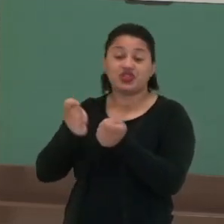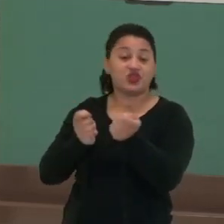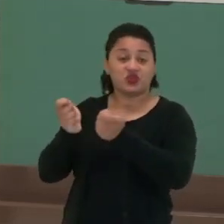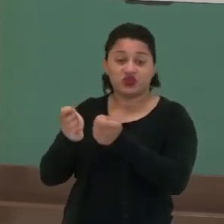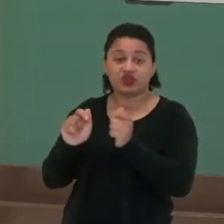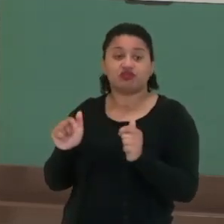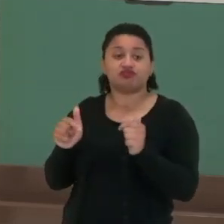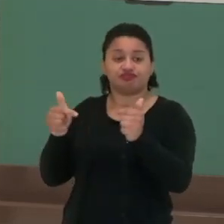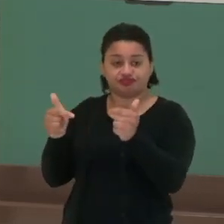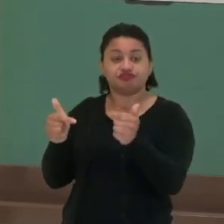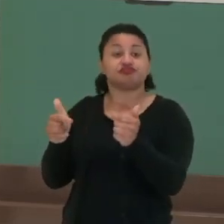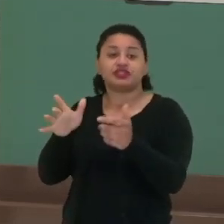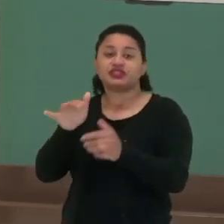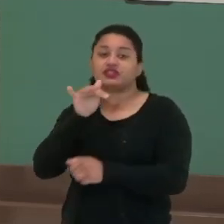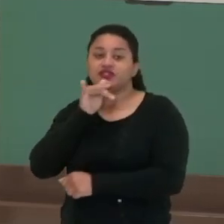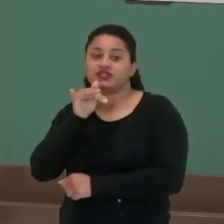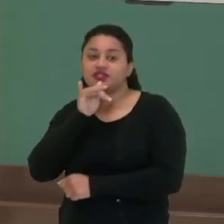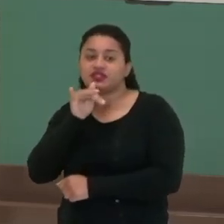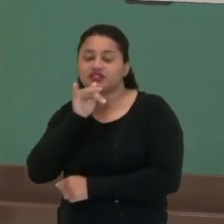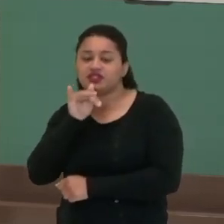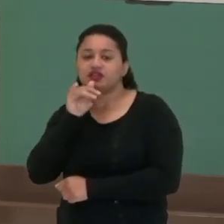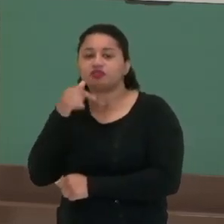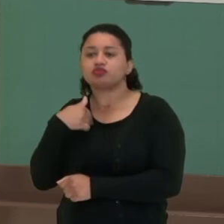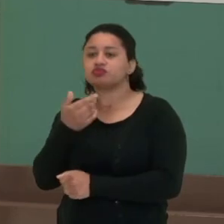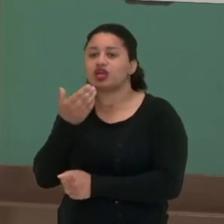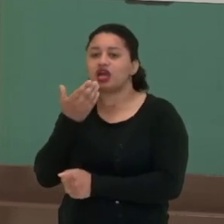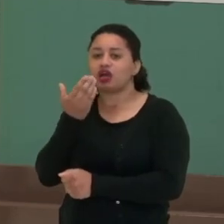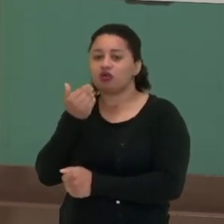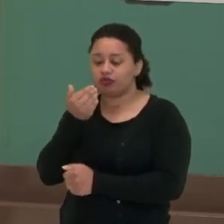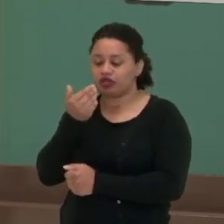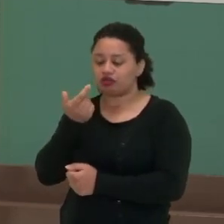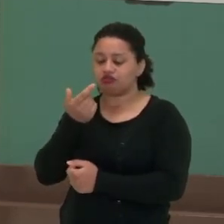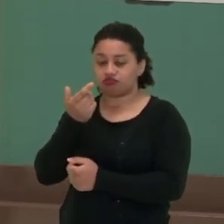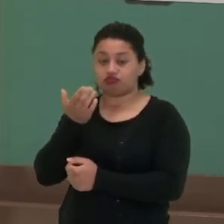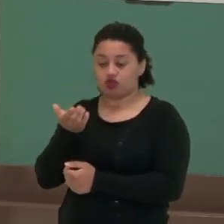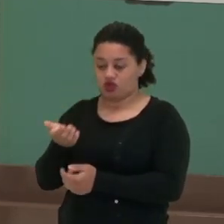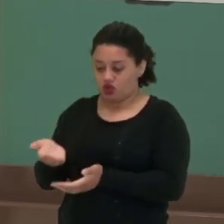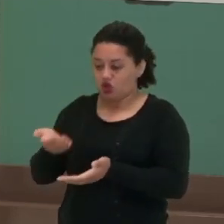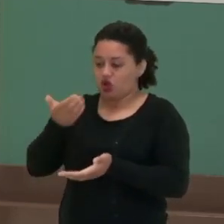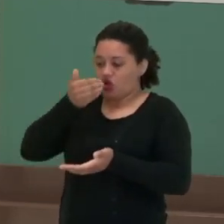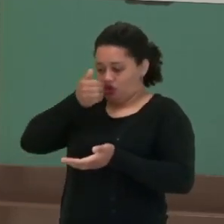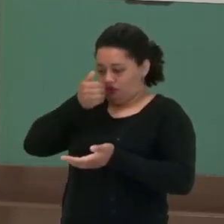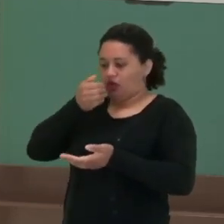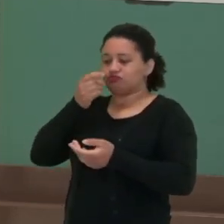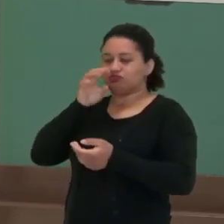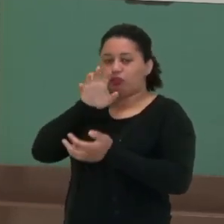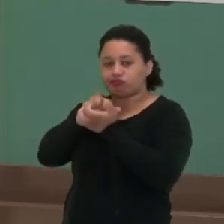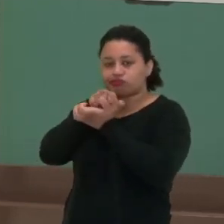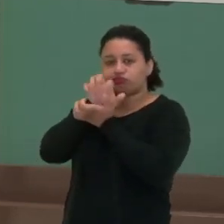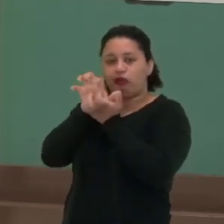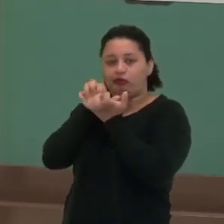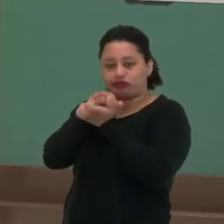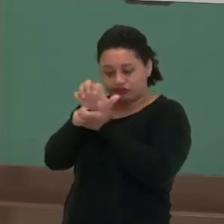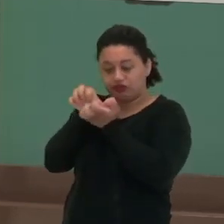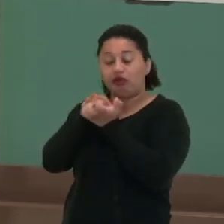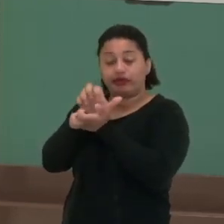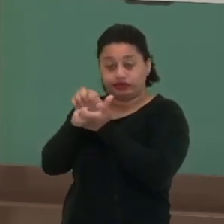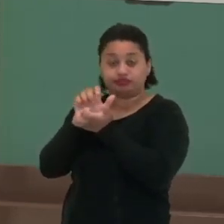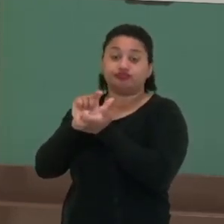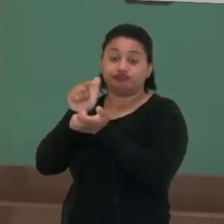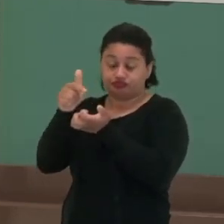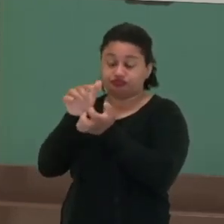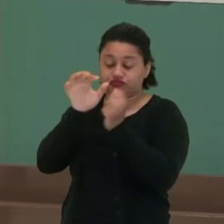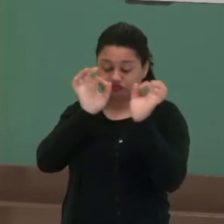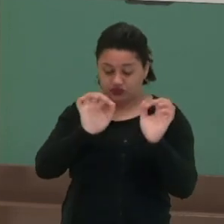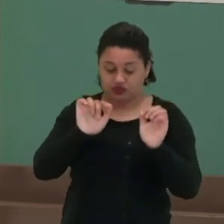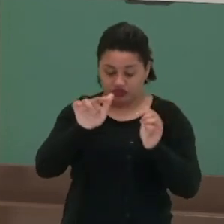sobre aquela ação. Por exemplo, digerir os alimentos. Depois que você mastiga, que é um ato voluntário,